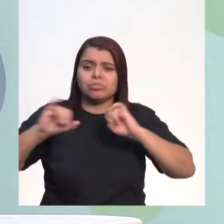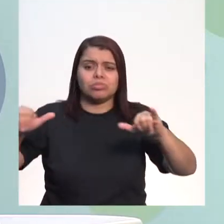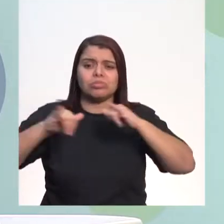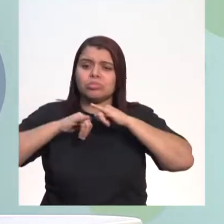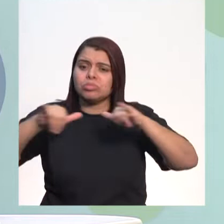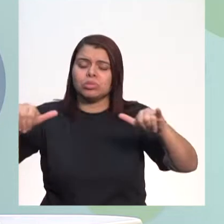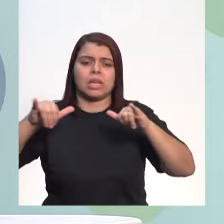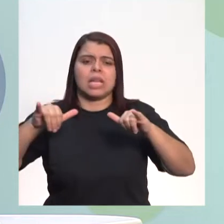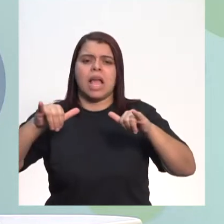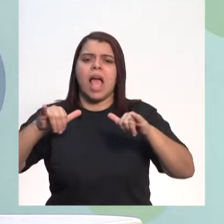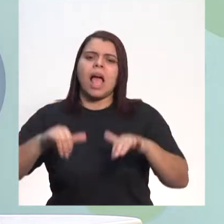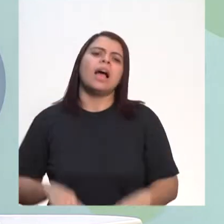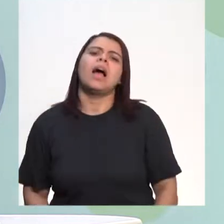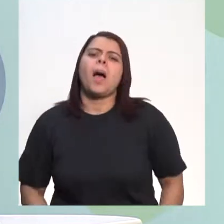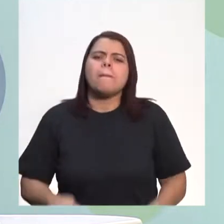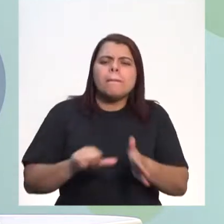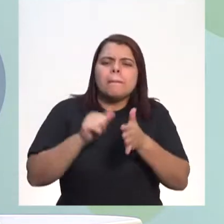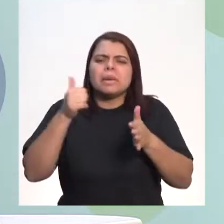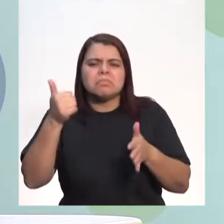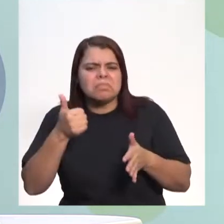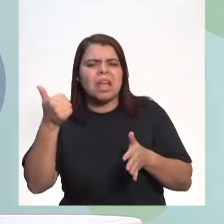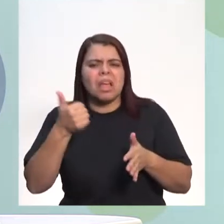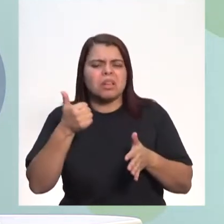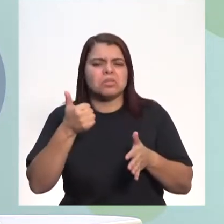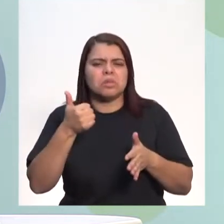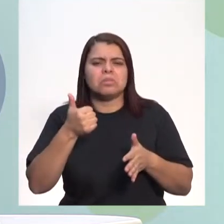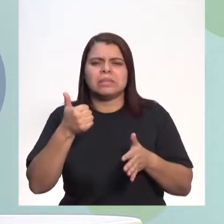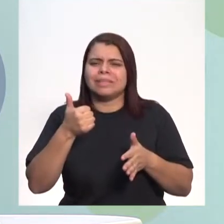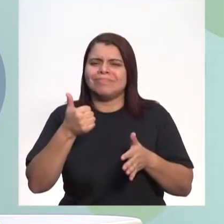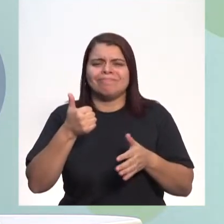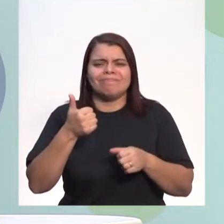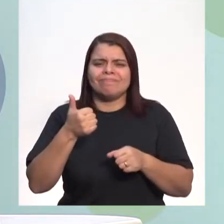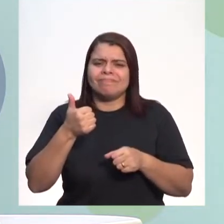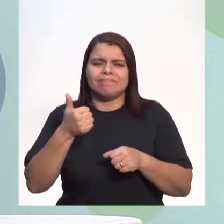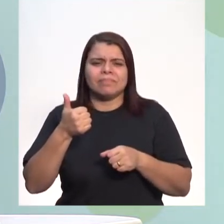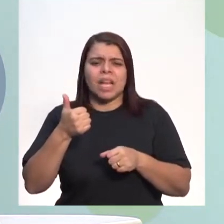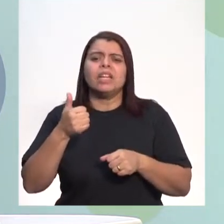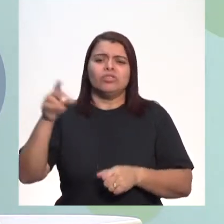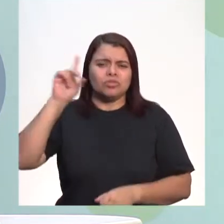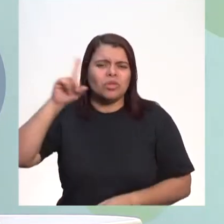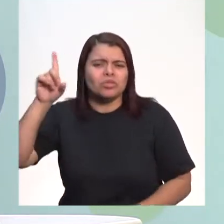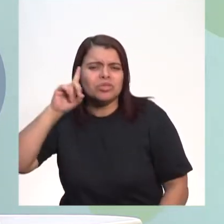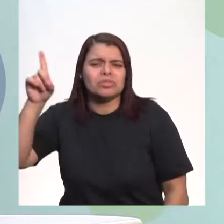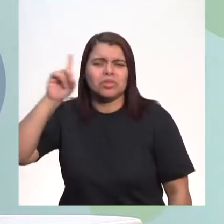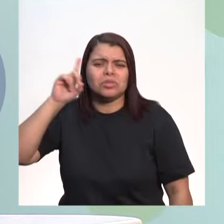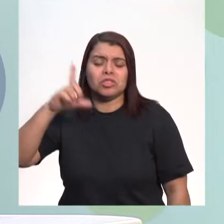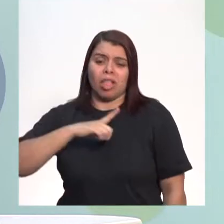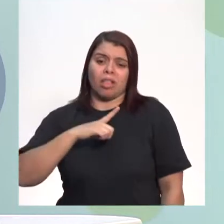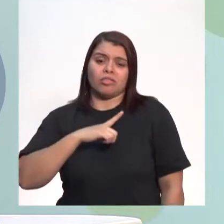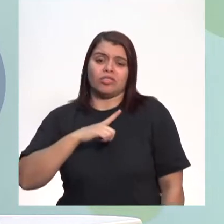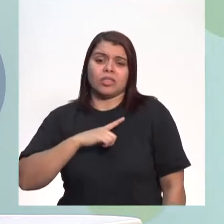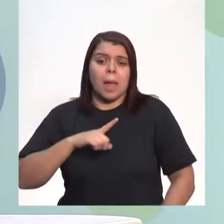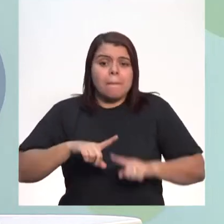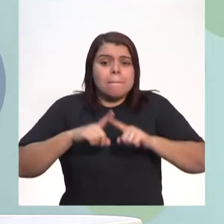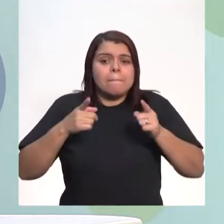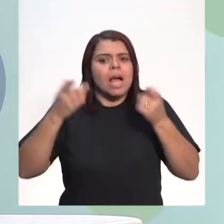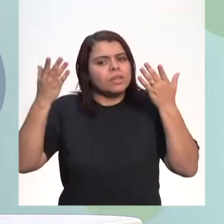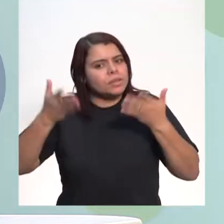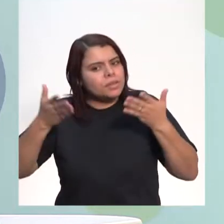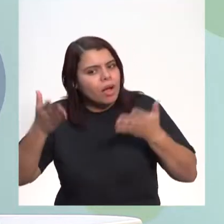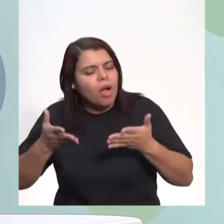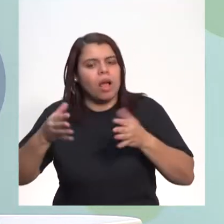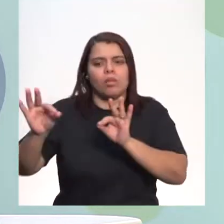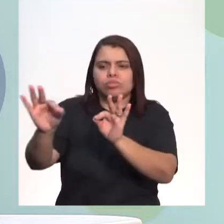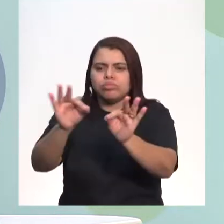ela saiu, num primeiro momento, praticamente programação diária, mas nós estamos acertando tudo